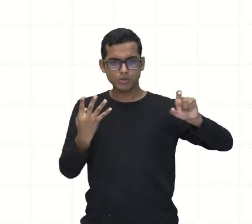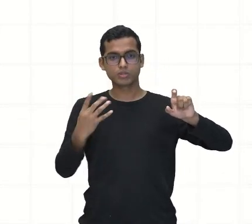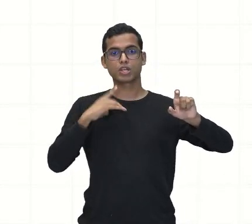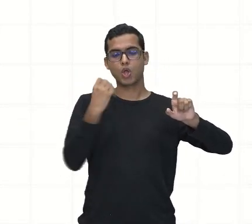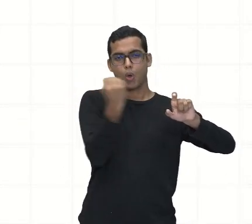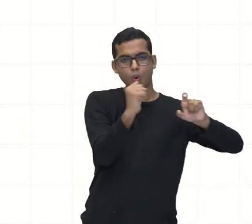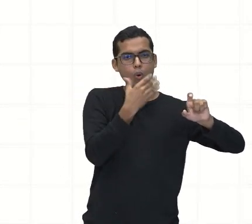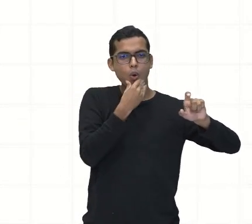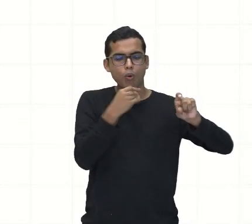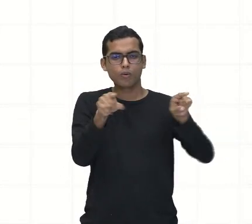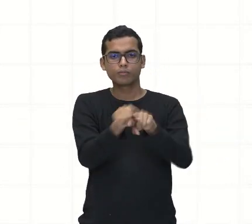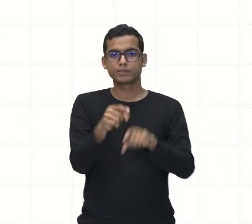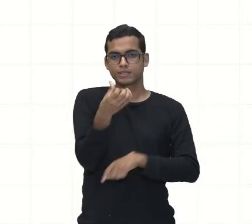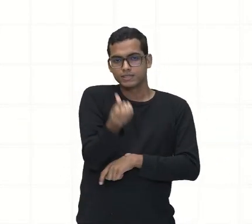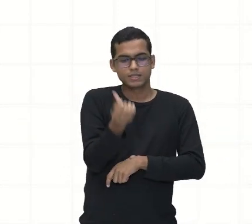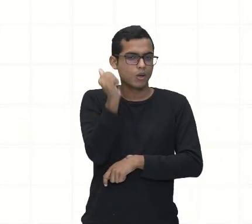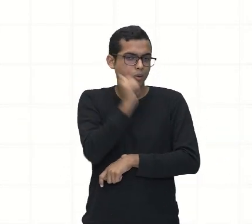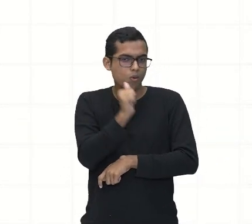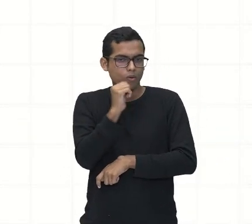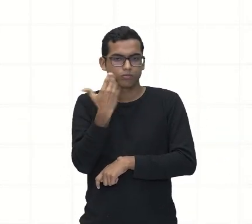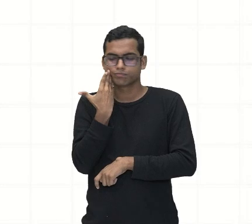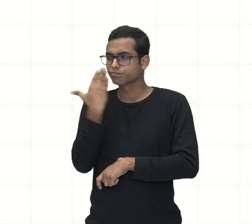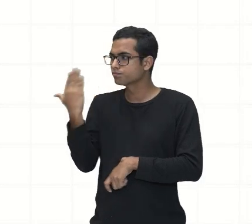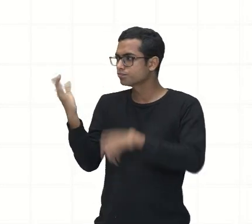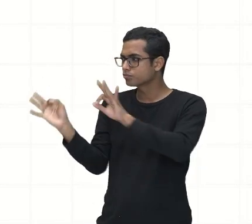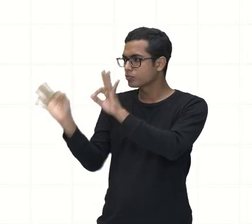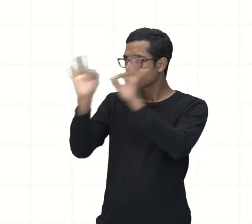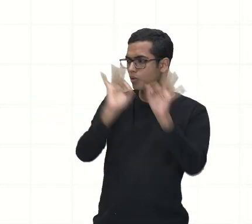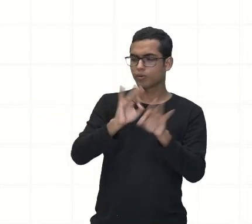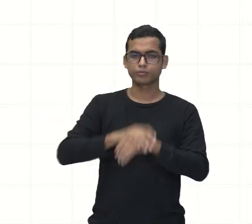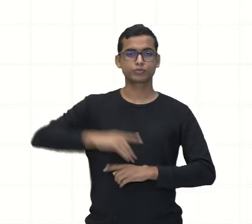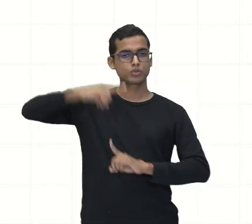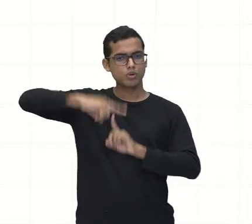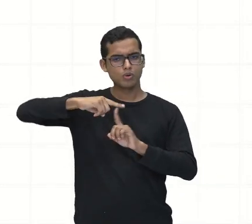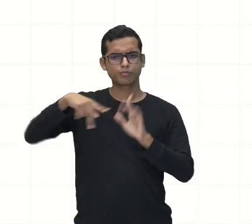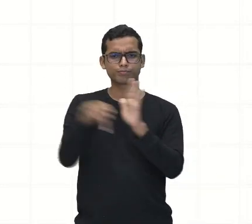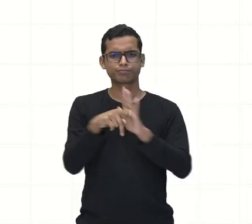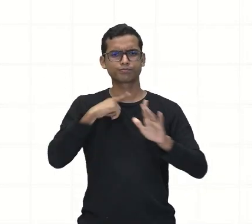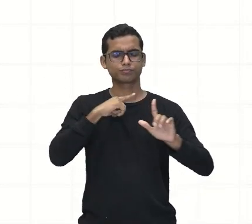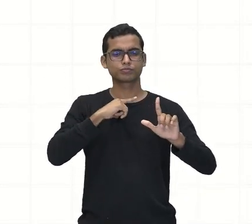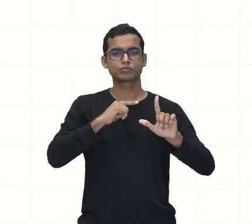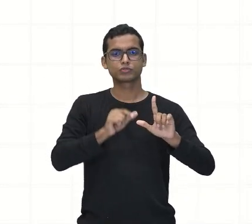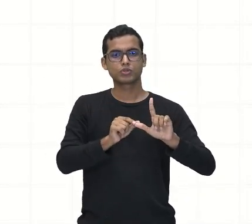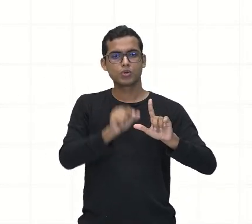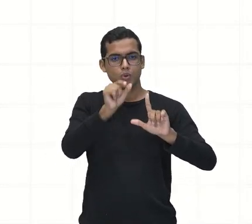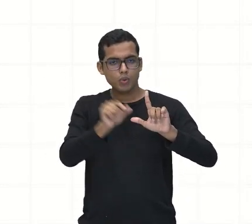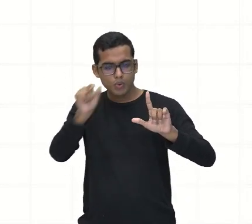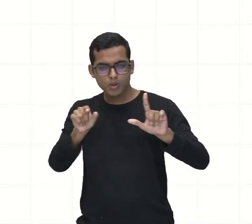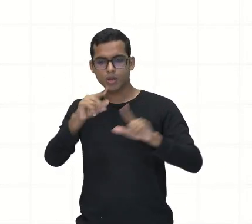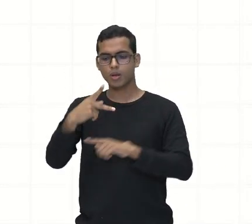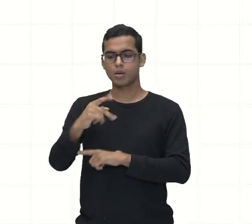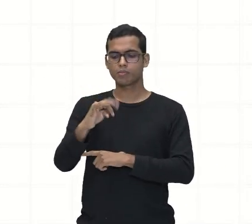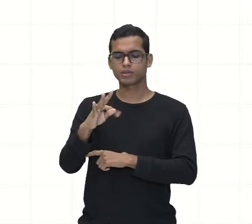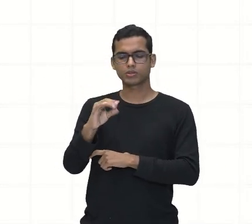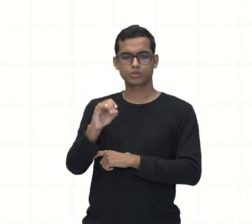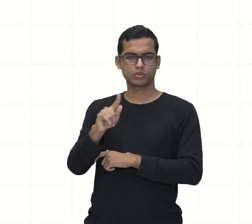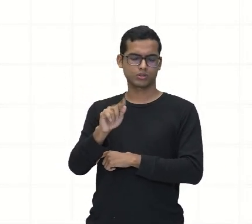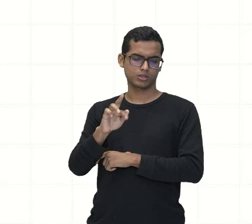Então, esse é o tipo do gráfico tipo pictograma. Ele